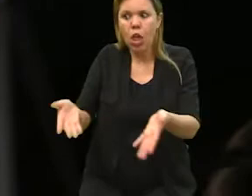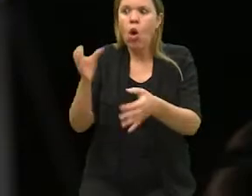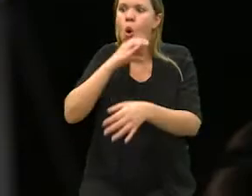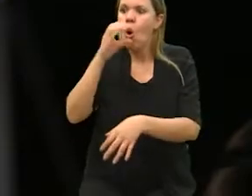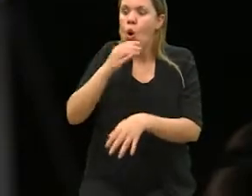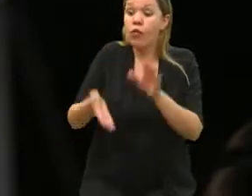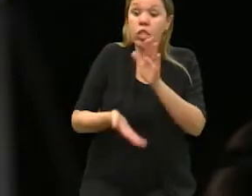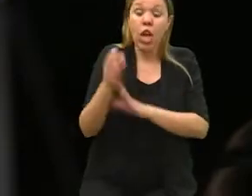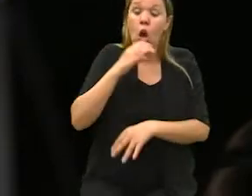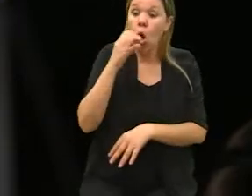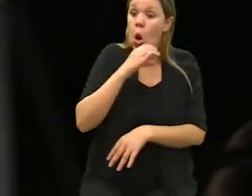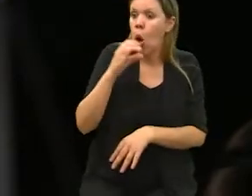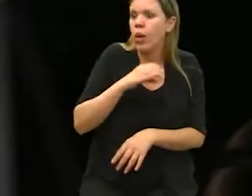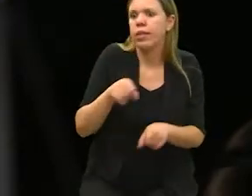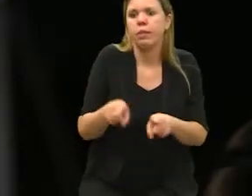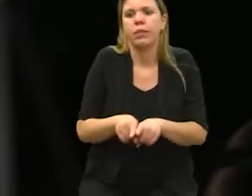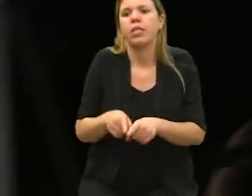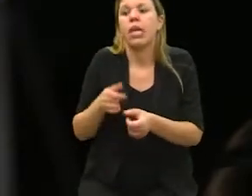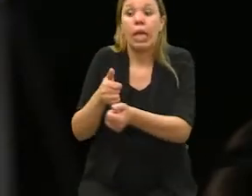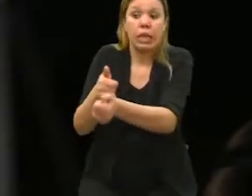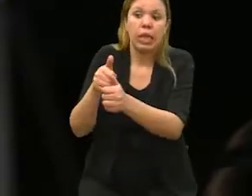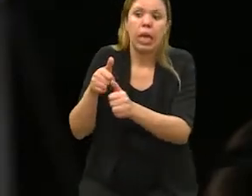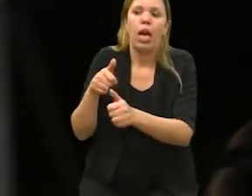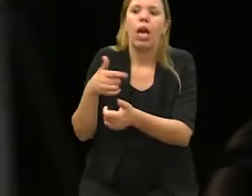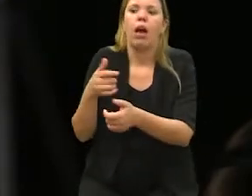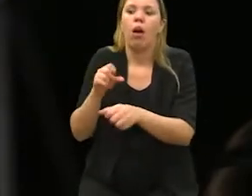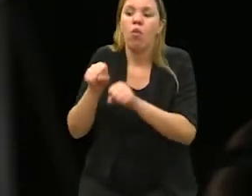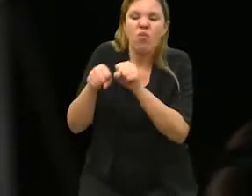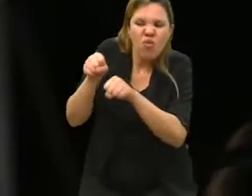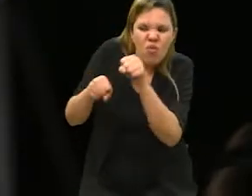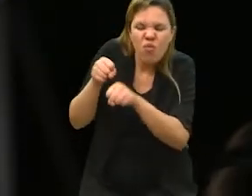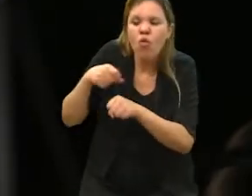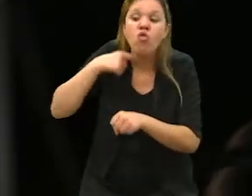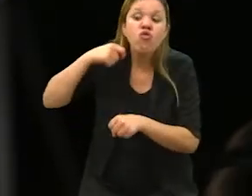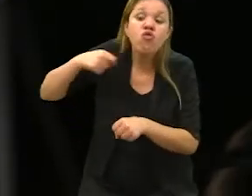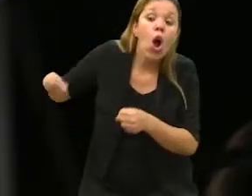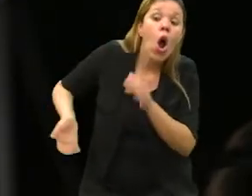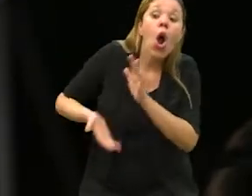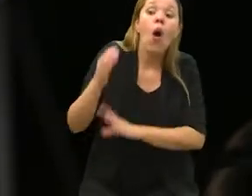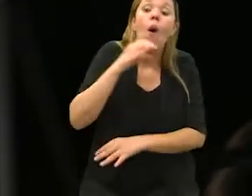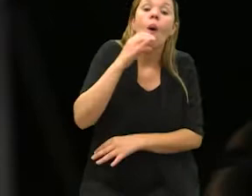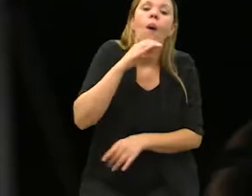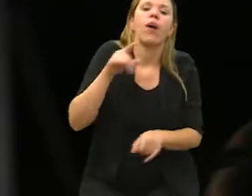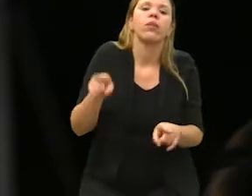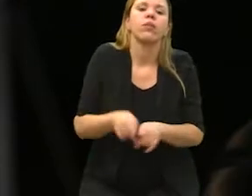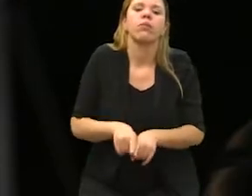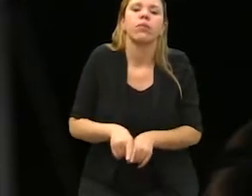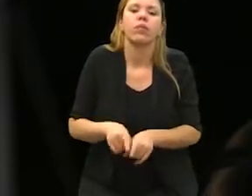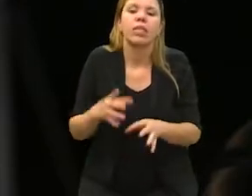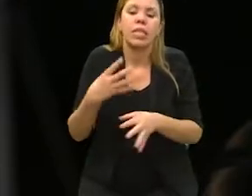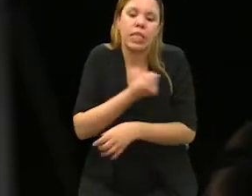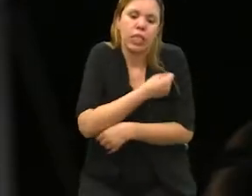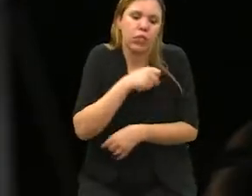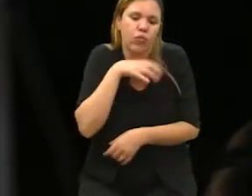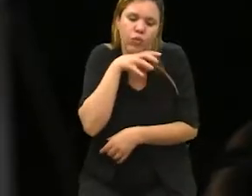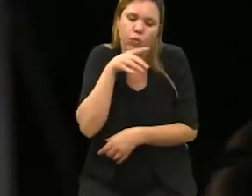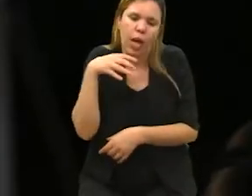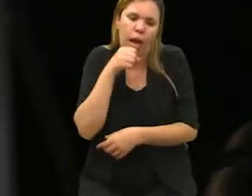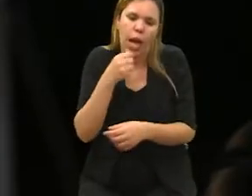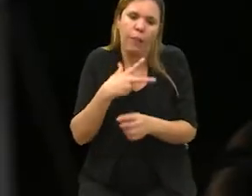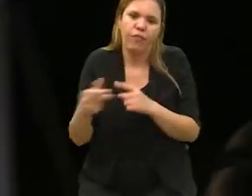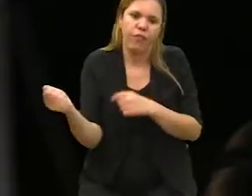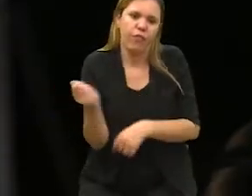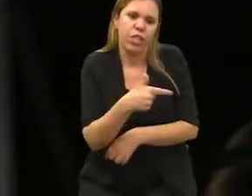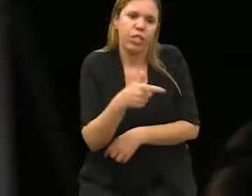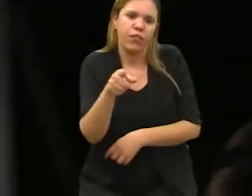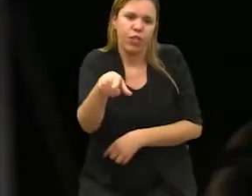deixa o animal correr. E você corre também, claro. Se você está com o animal na coleira, vem um enxame de abelha, cada um vai correr. Você solta o animal, deixa que ele vai correr mais rápido que